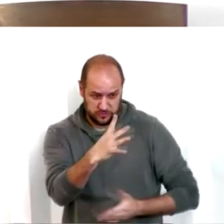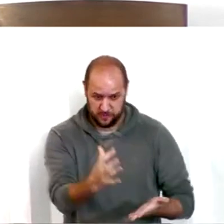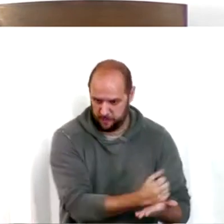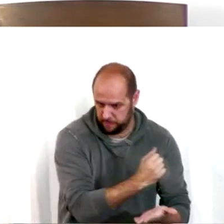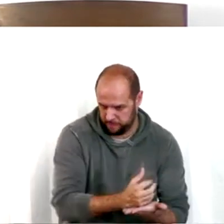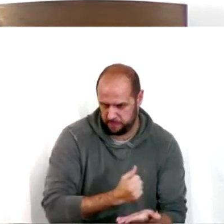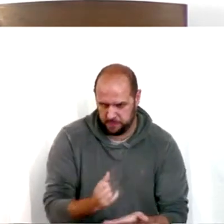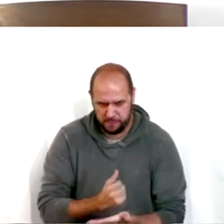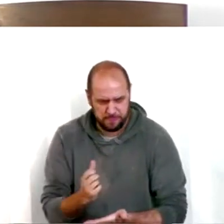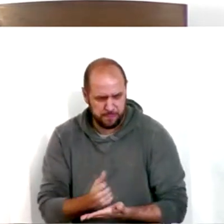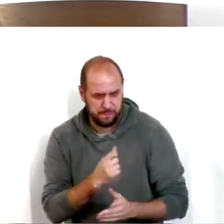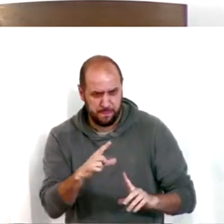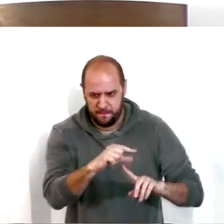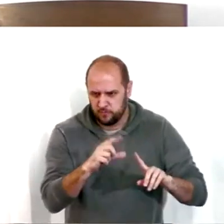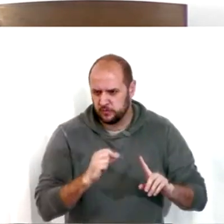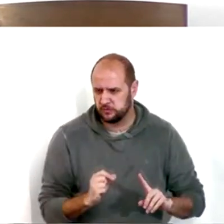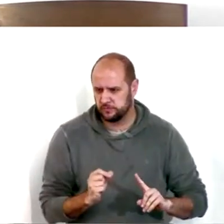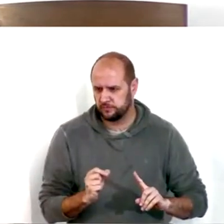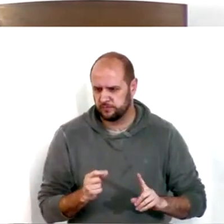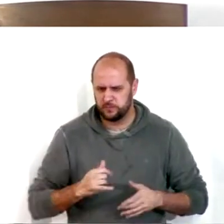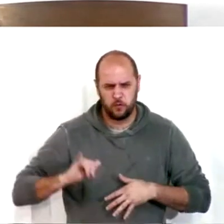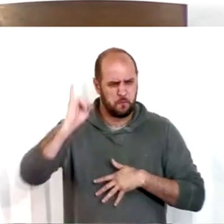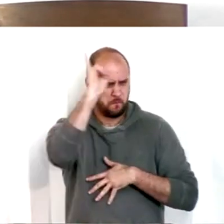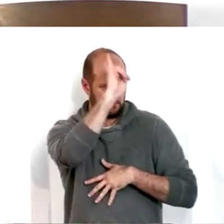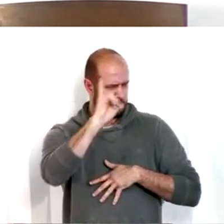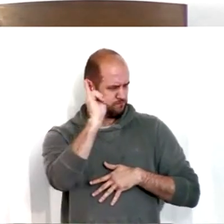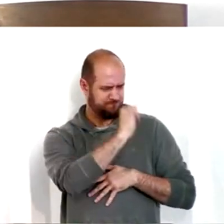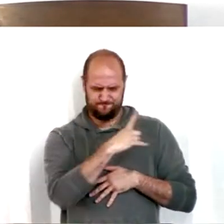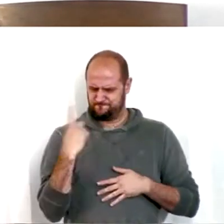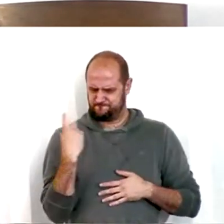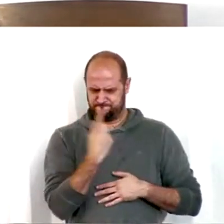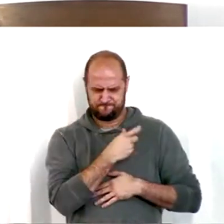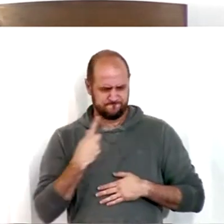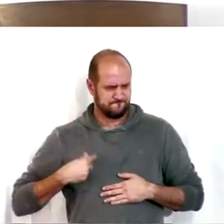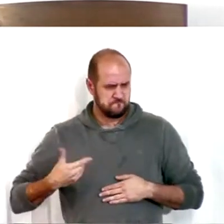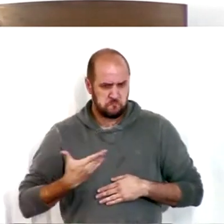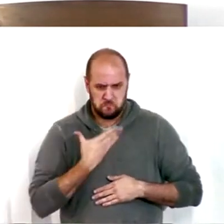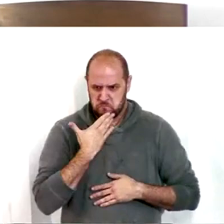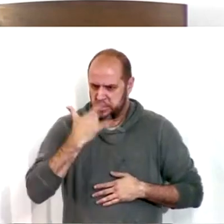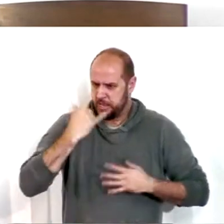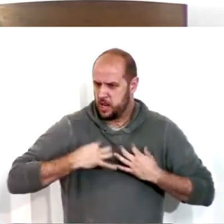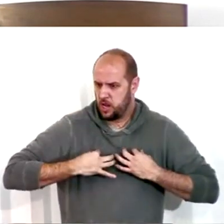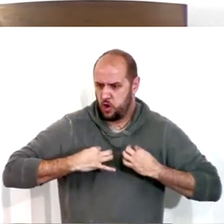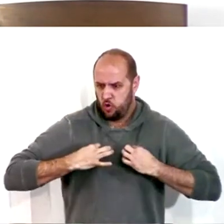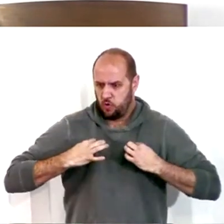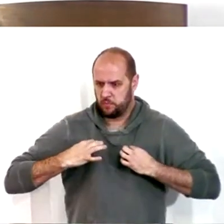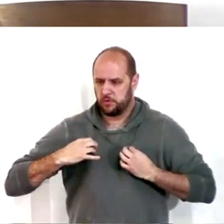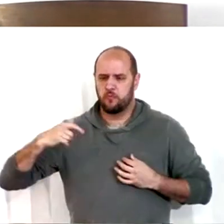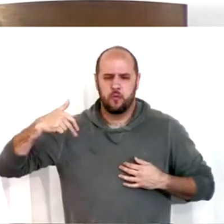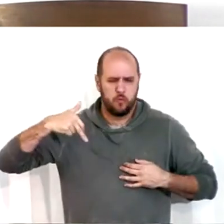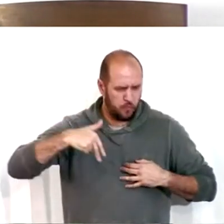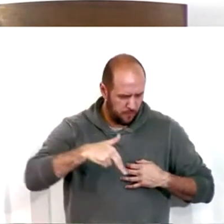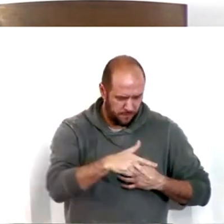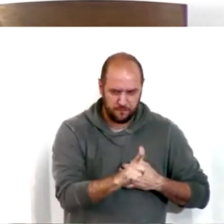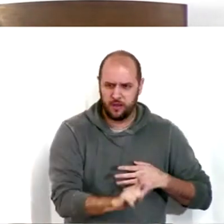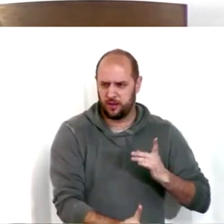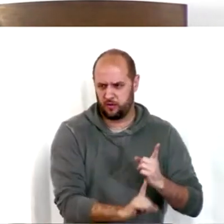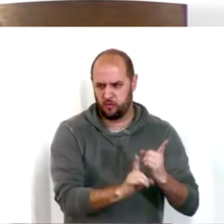eira, banha-te e unge-te, e põe os teus melhores vestidos, e desce à